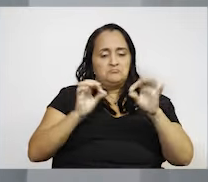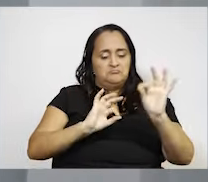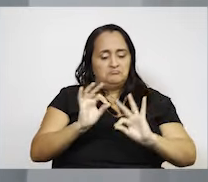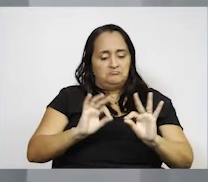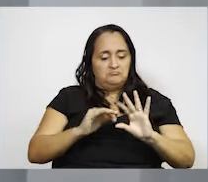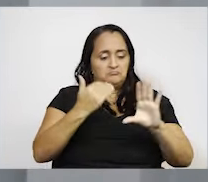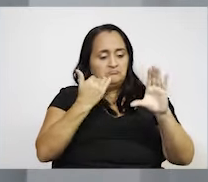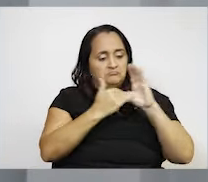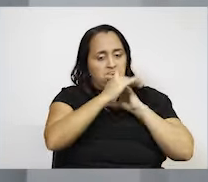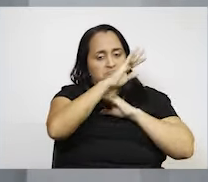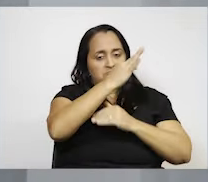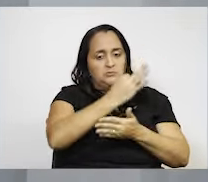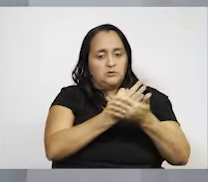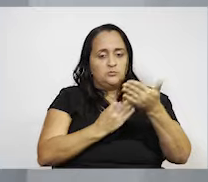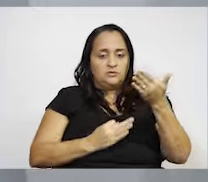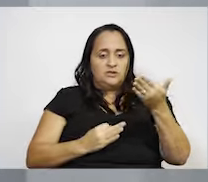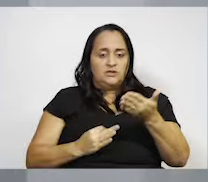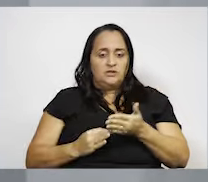edição.